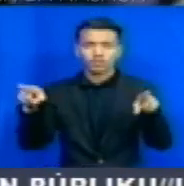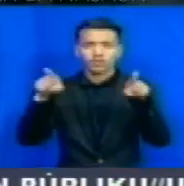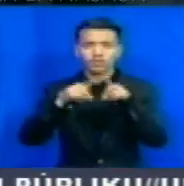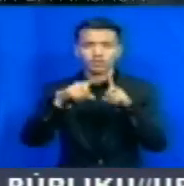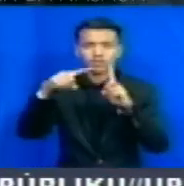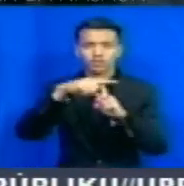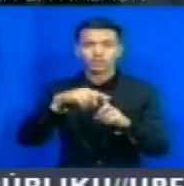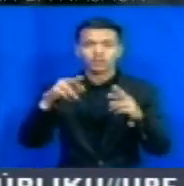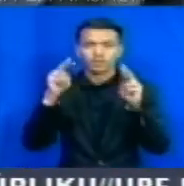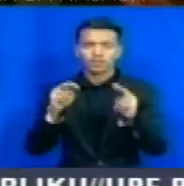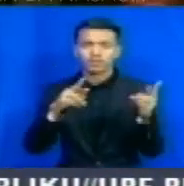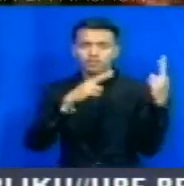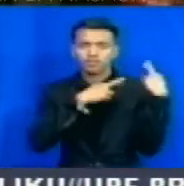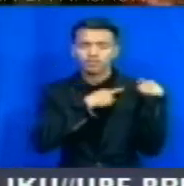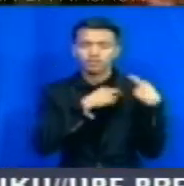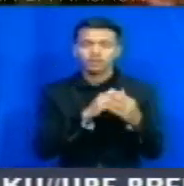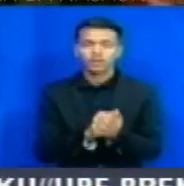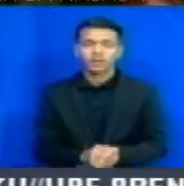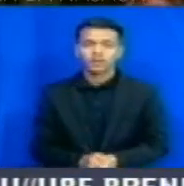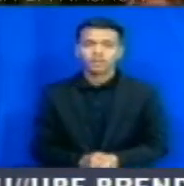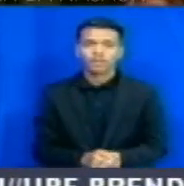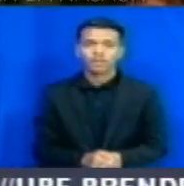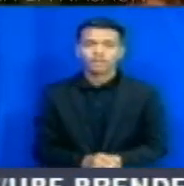tem que responsabiliza.